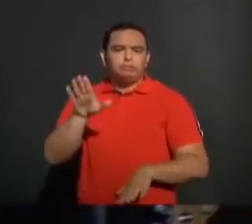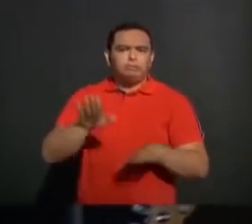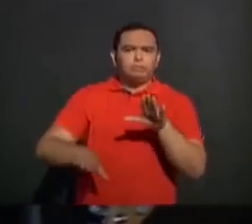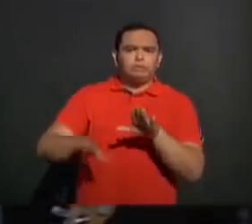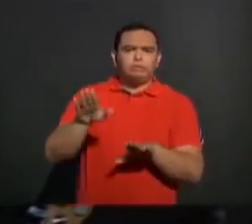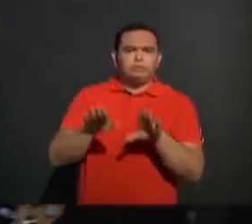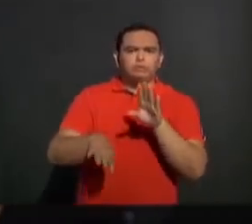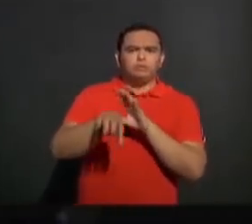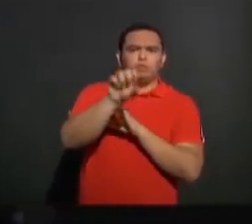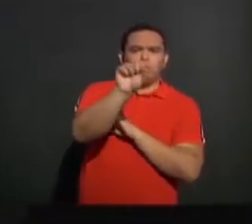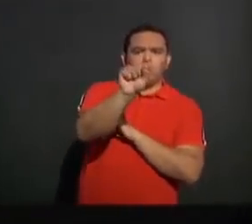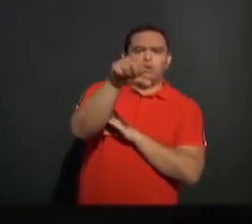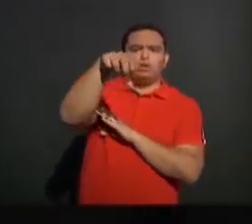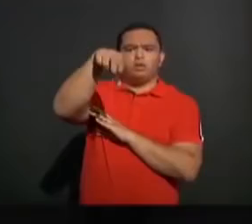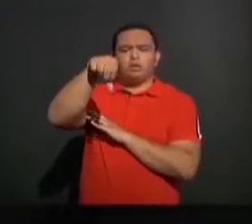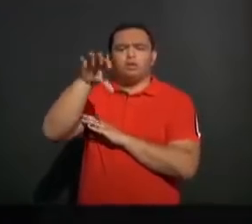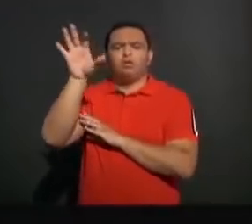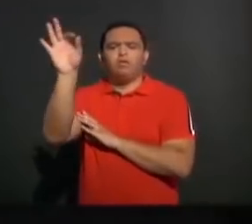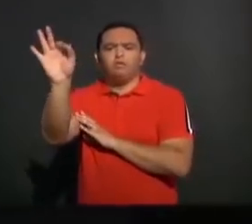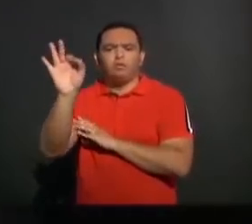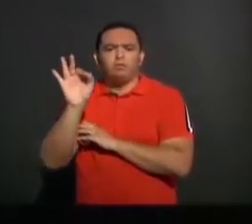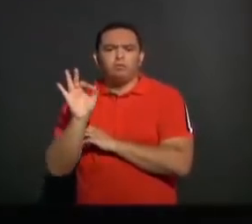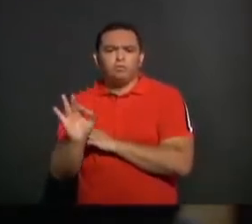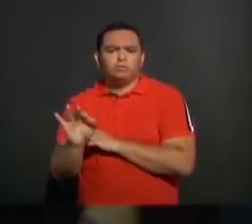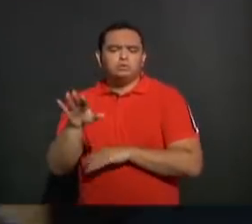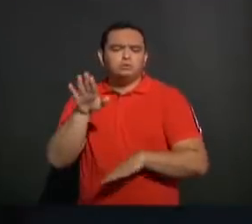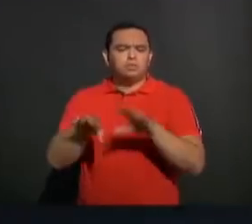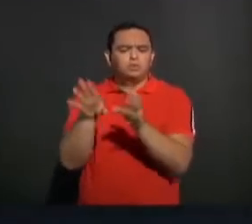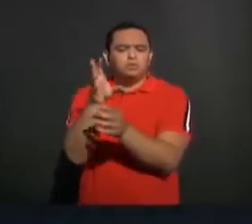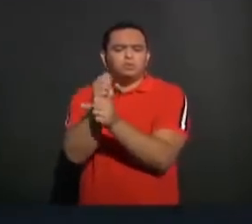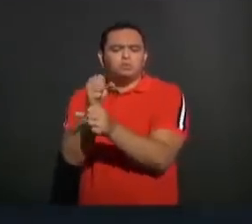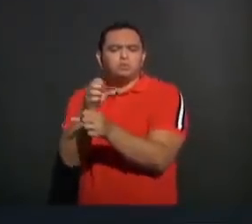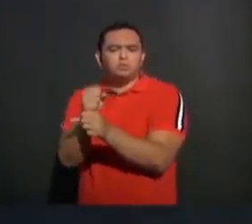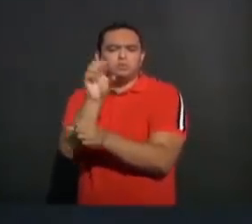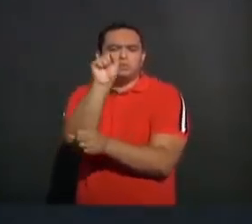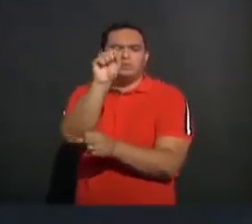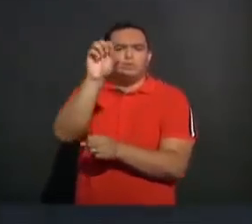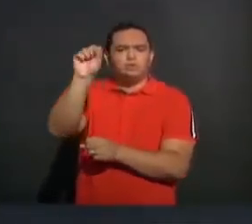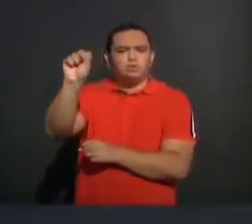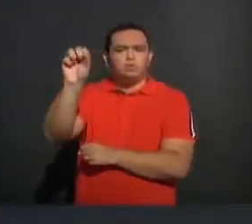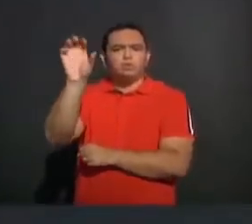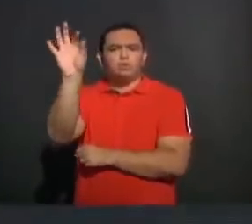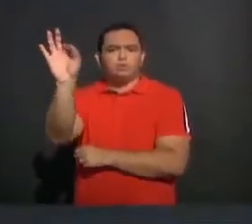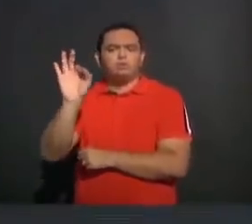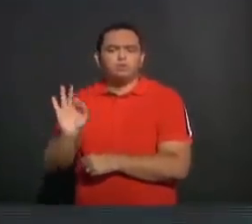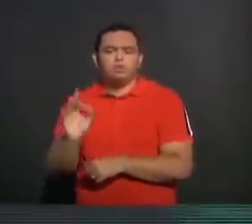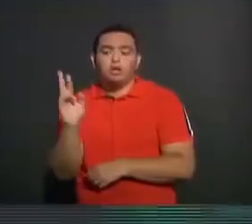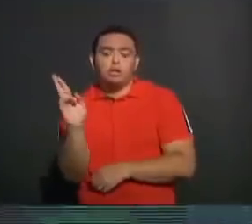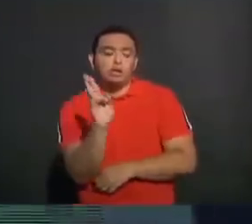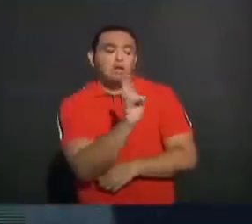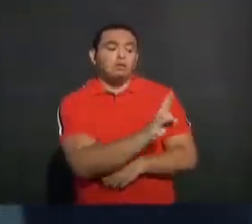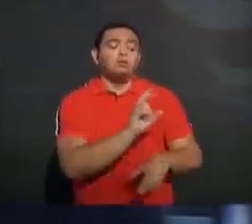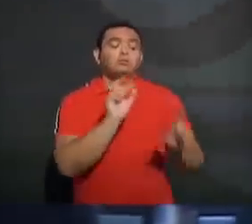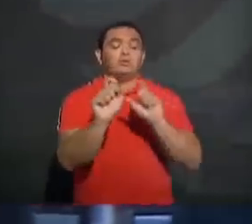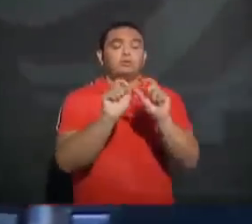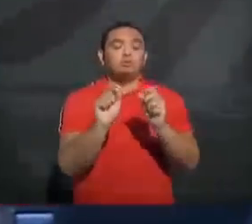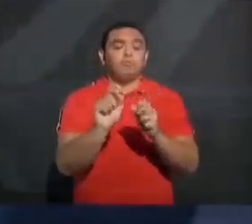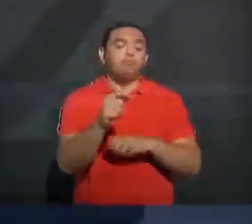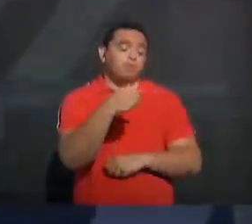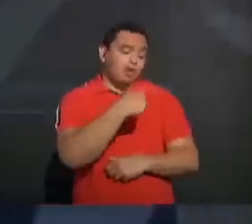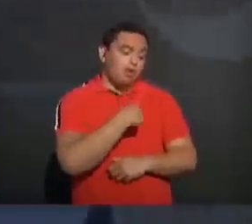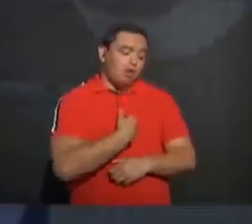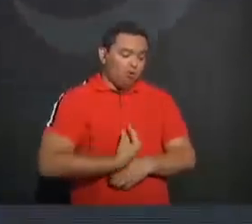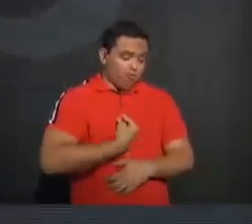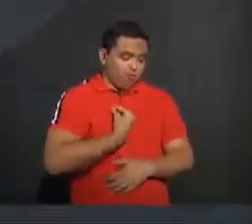menos 89%, 88, 89% das pessoas responderam: eu estou